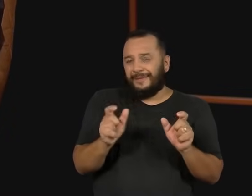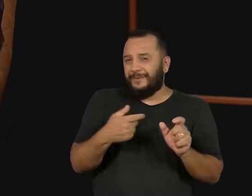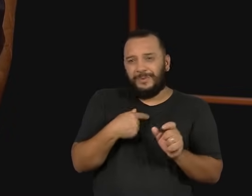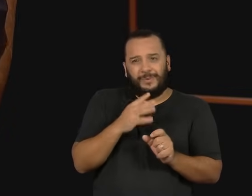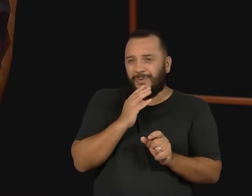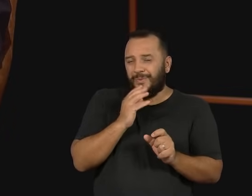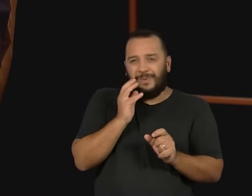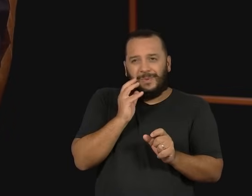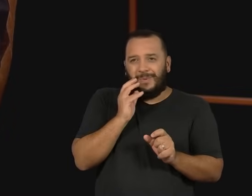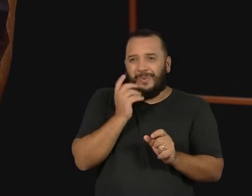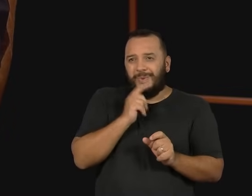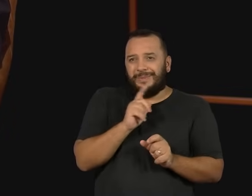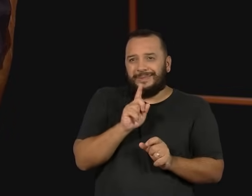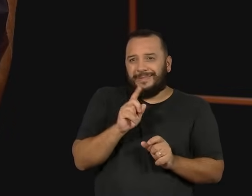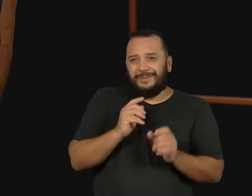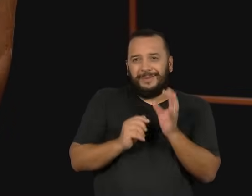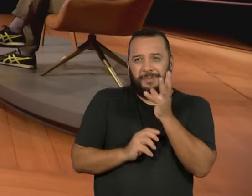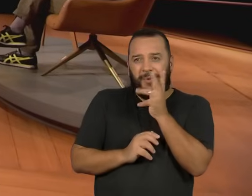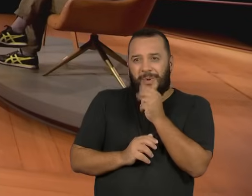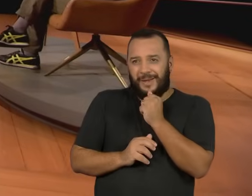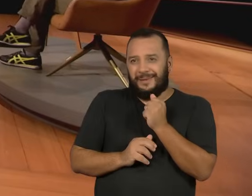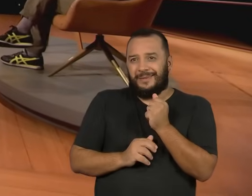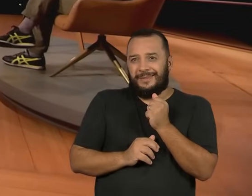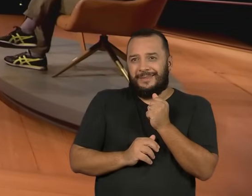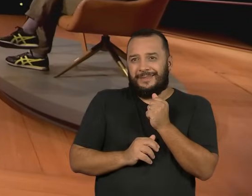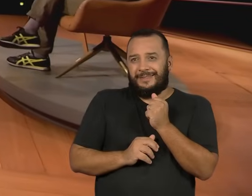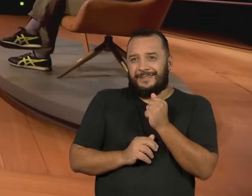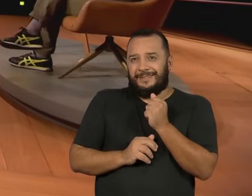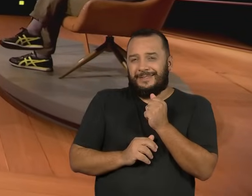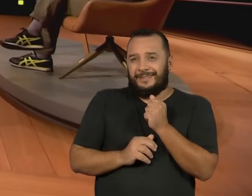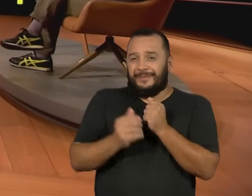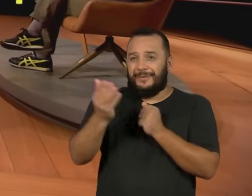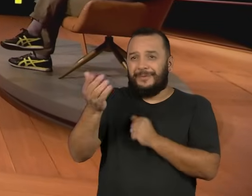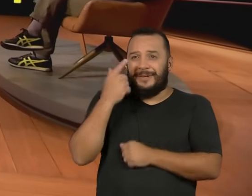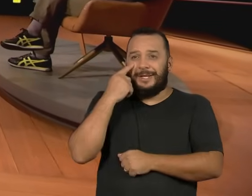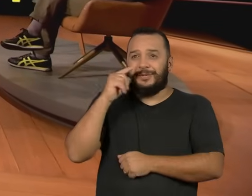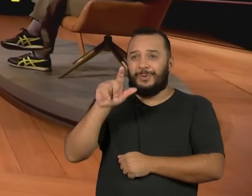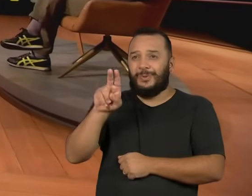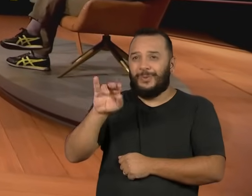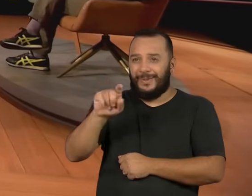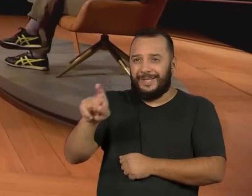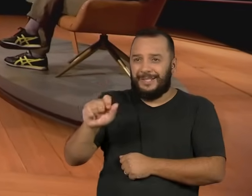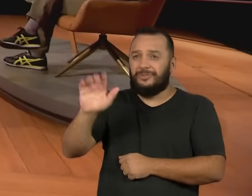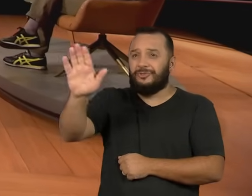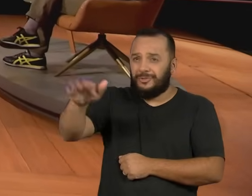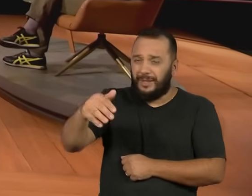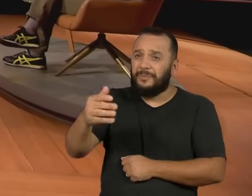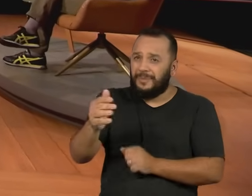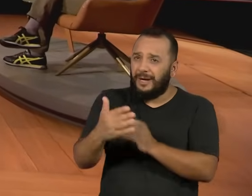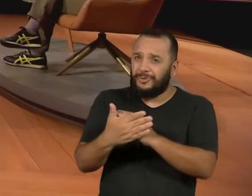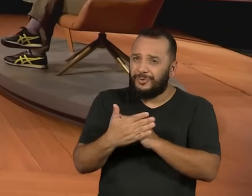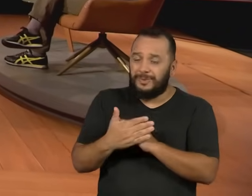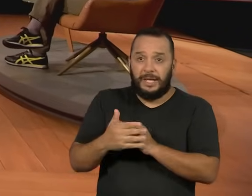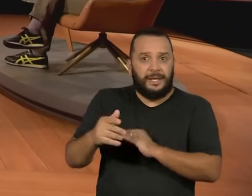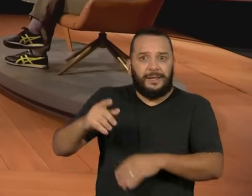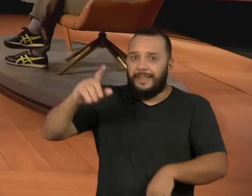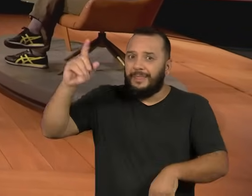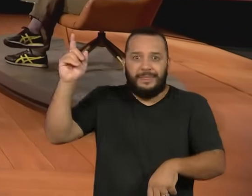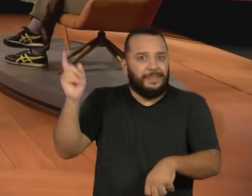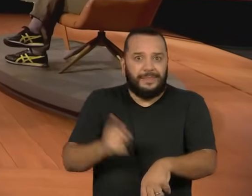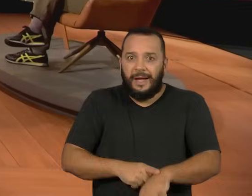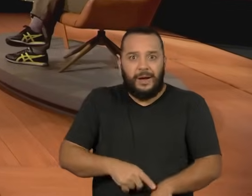letra demora, eu não acho o caminho, se eu passo para o Luiz, ele imediatamente, no